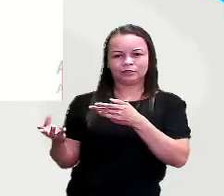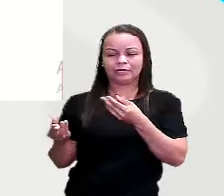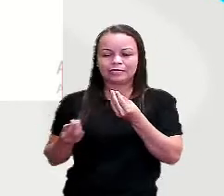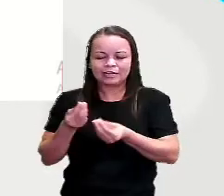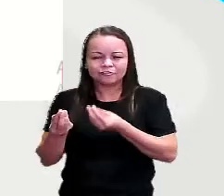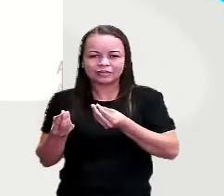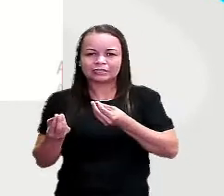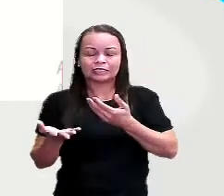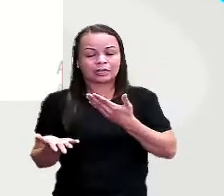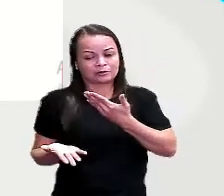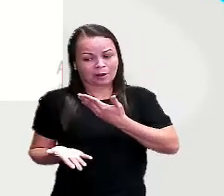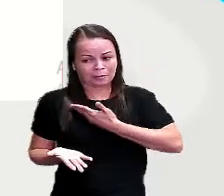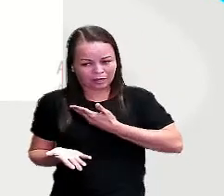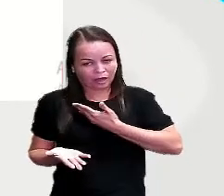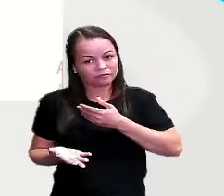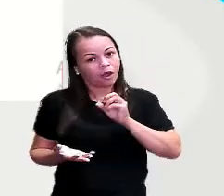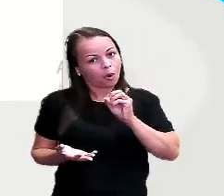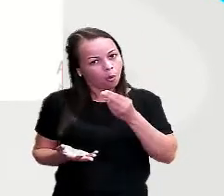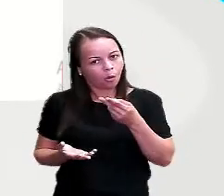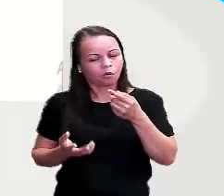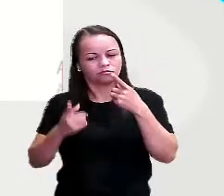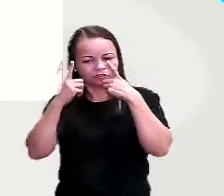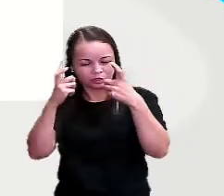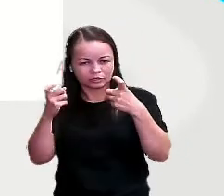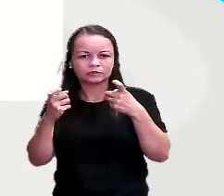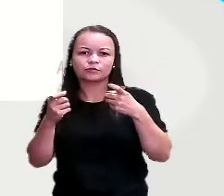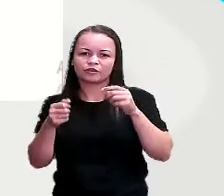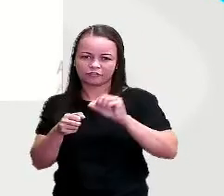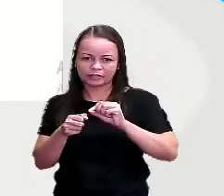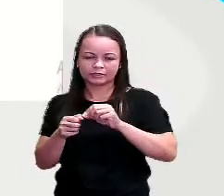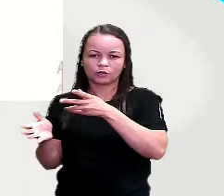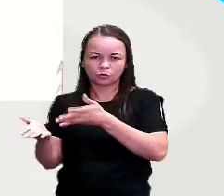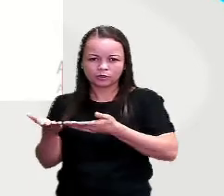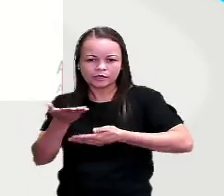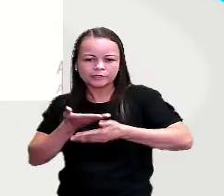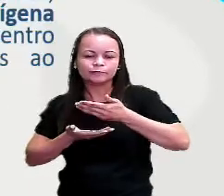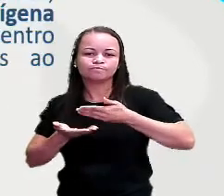forma amigável ou violenta, não importava. Eles iam fazer.